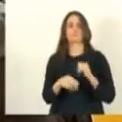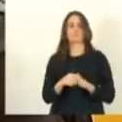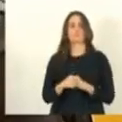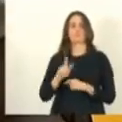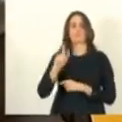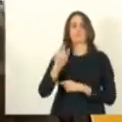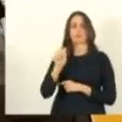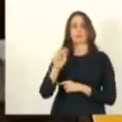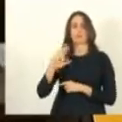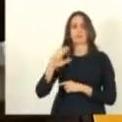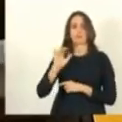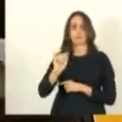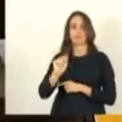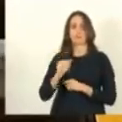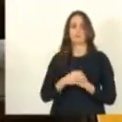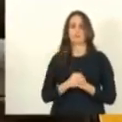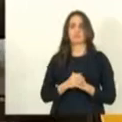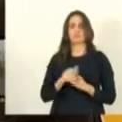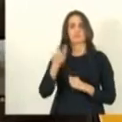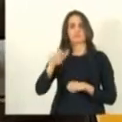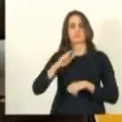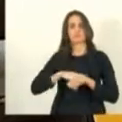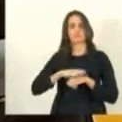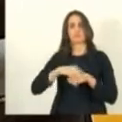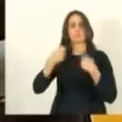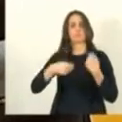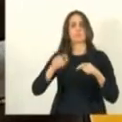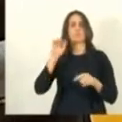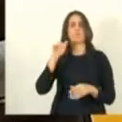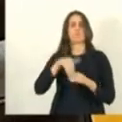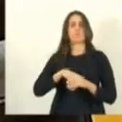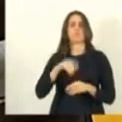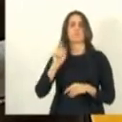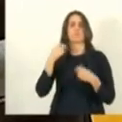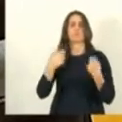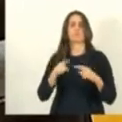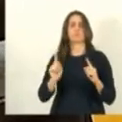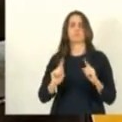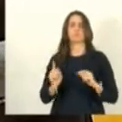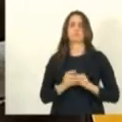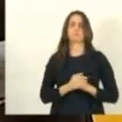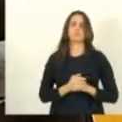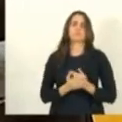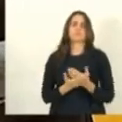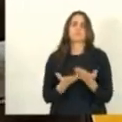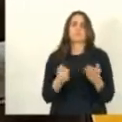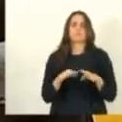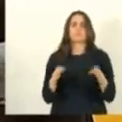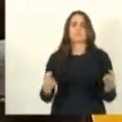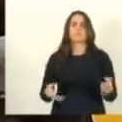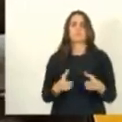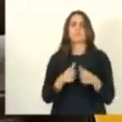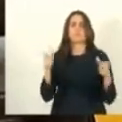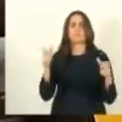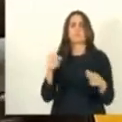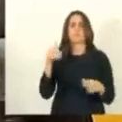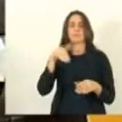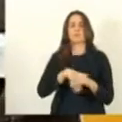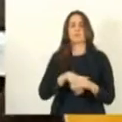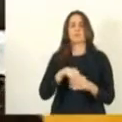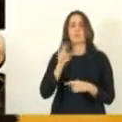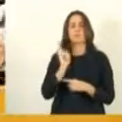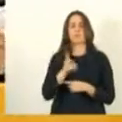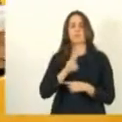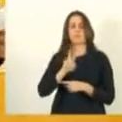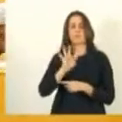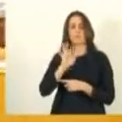Não, relator. Na realidade, Vossa Excelência é o relator, então não precisa votar. É, devolvo a mesa, por maioria, mantido o veto na